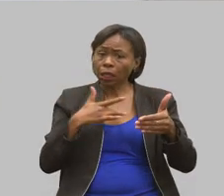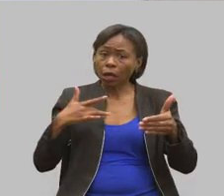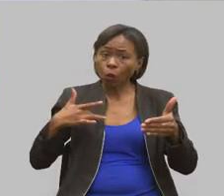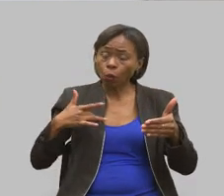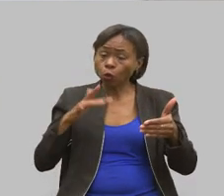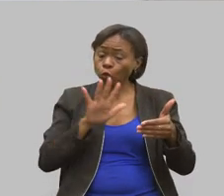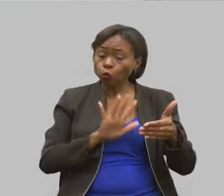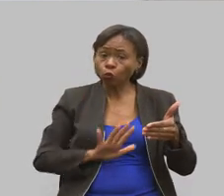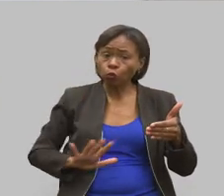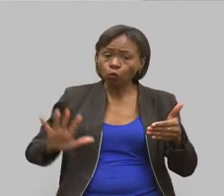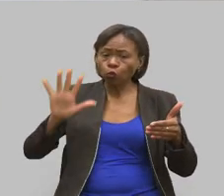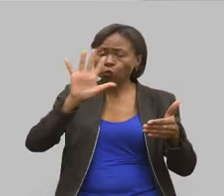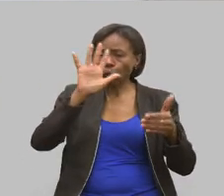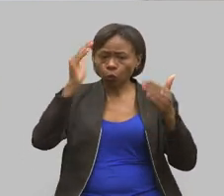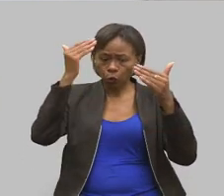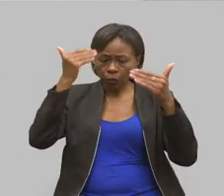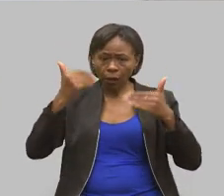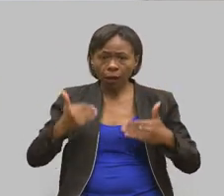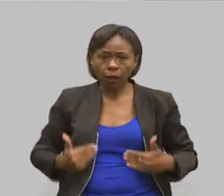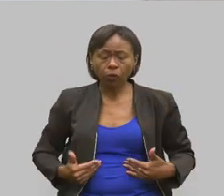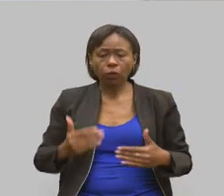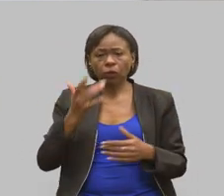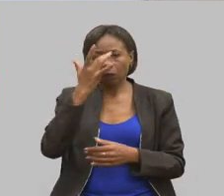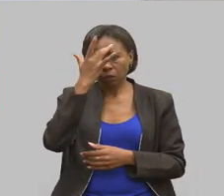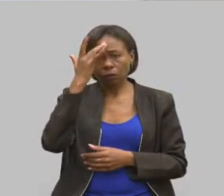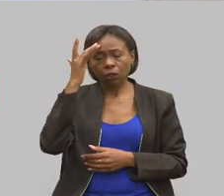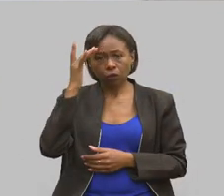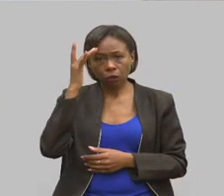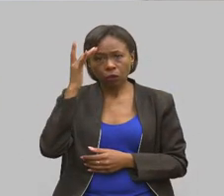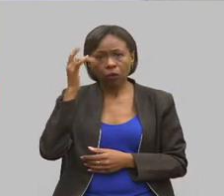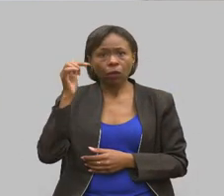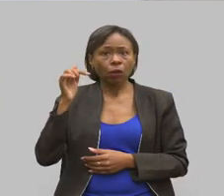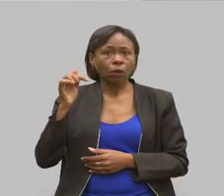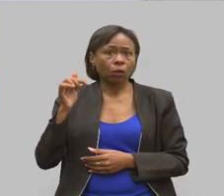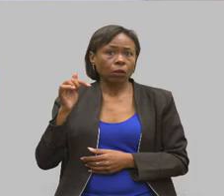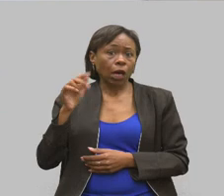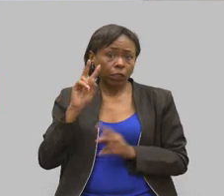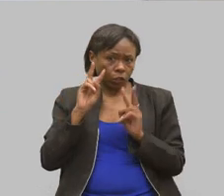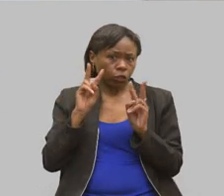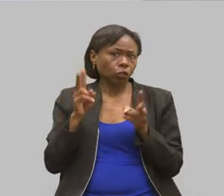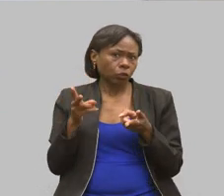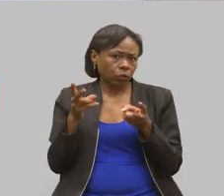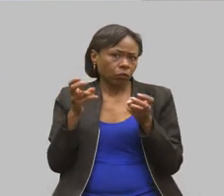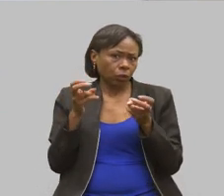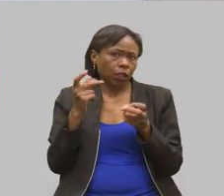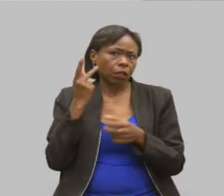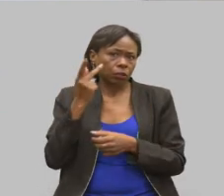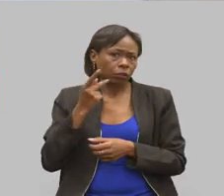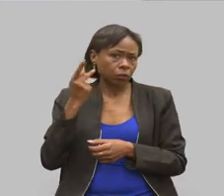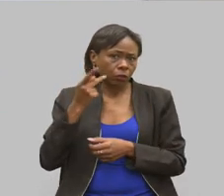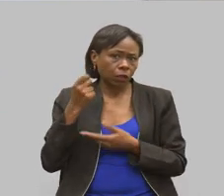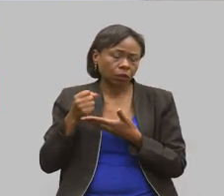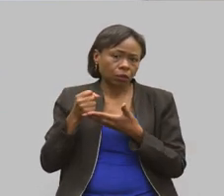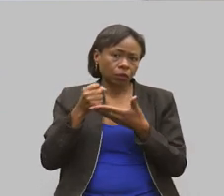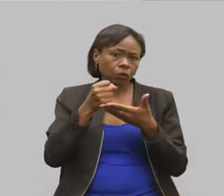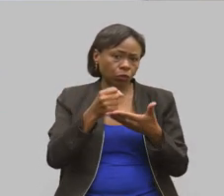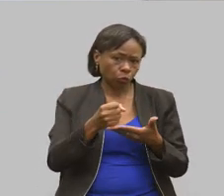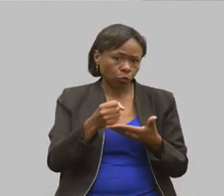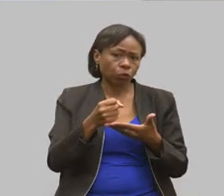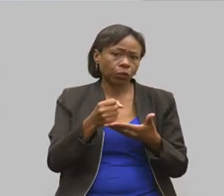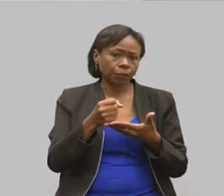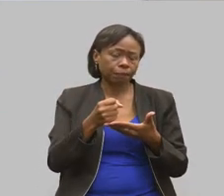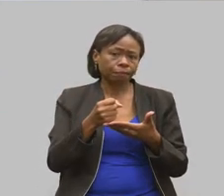dos municípios que é onde a gente vive mais uma vez a gente vê parlamentares candidatos ao executivo propondo